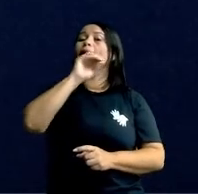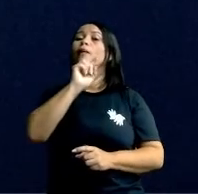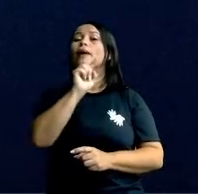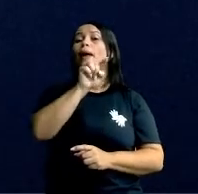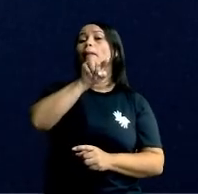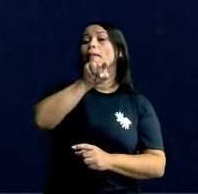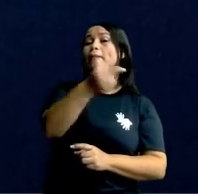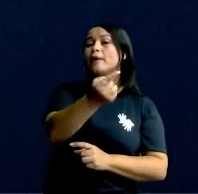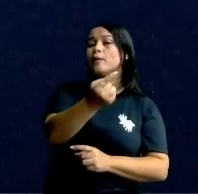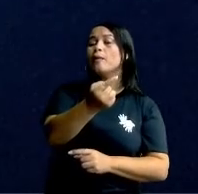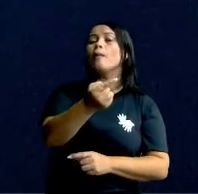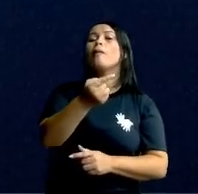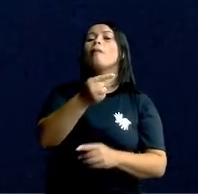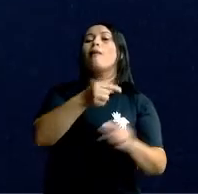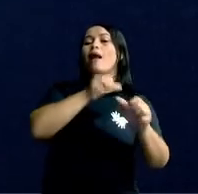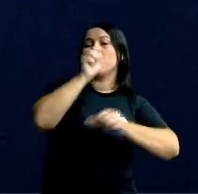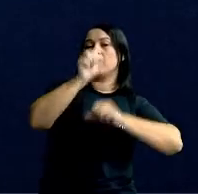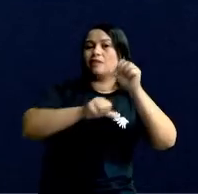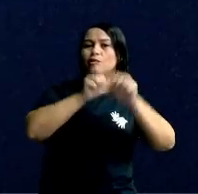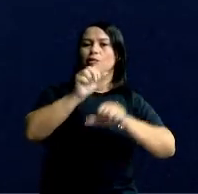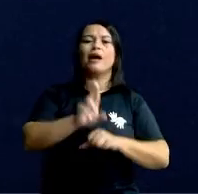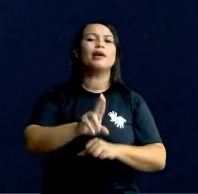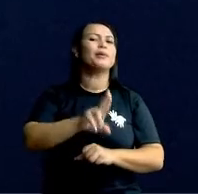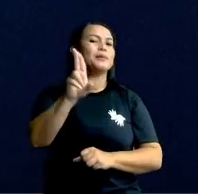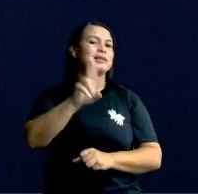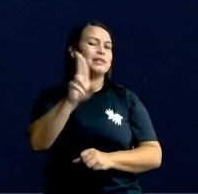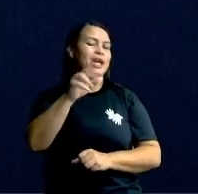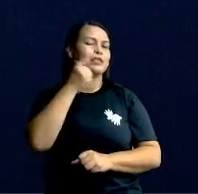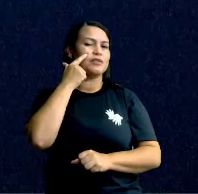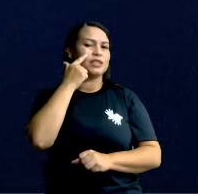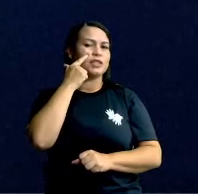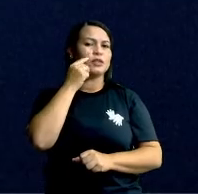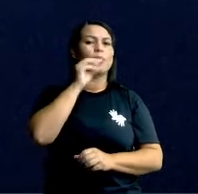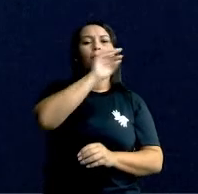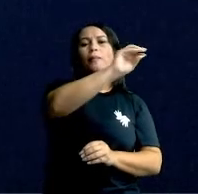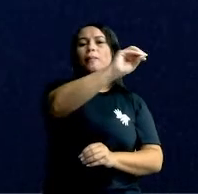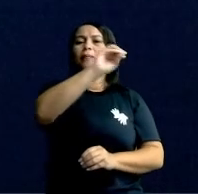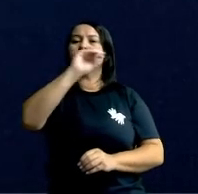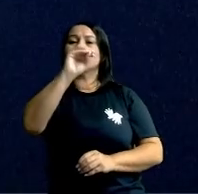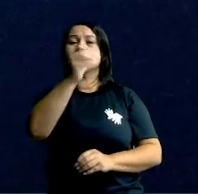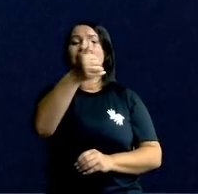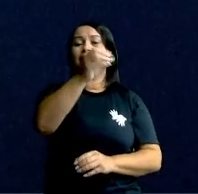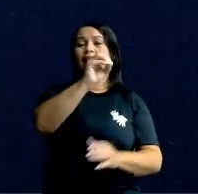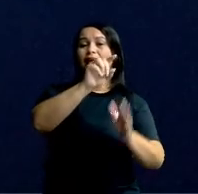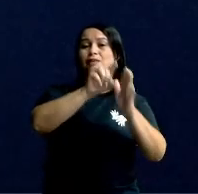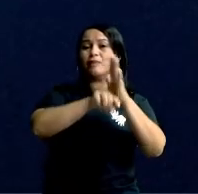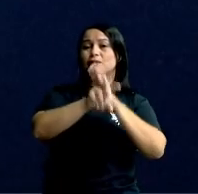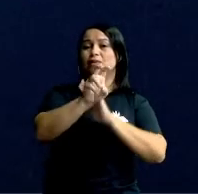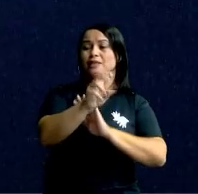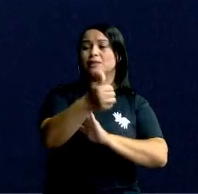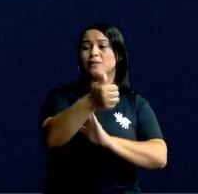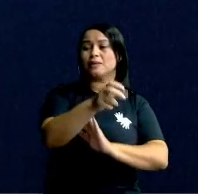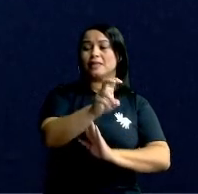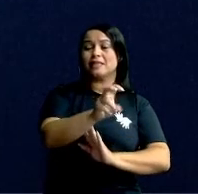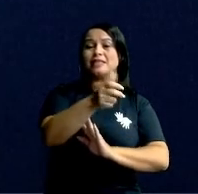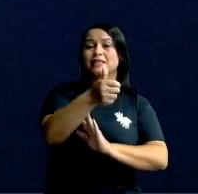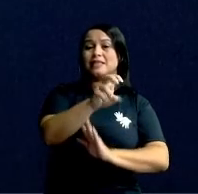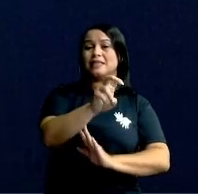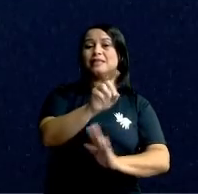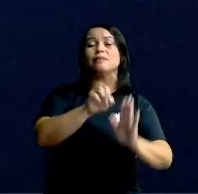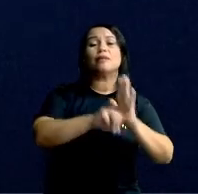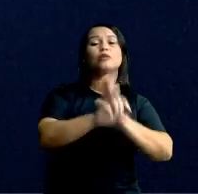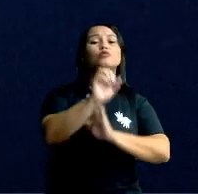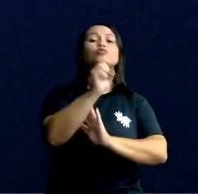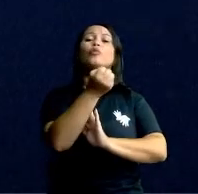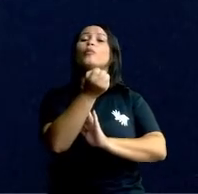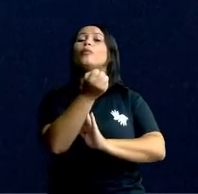para transformar em unidades, 1000 unidades. Então, aqui eu vou fazer o quê? 10 menos 5, 15. 15